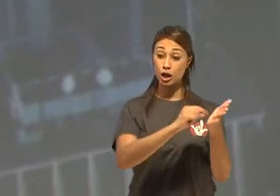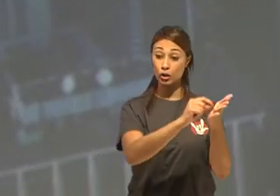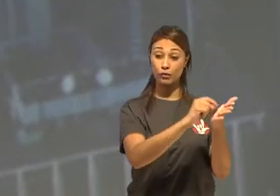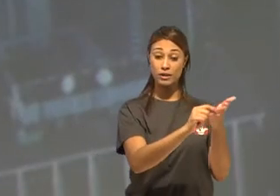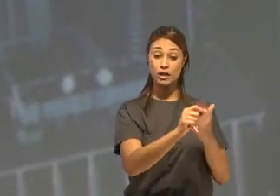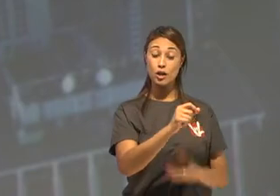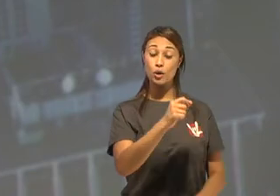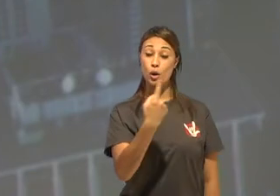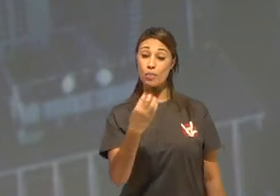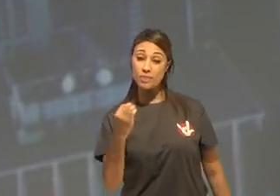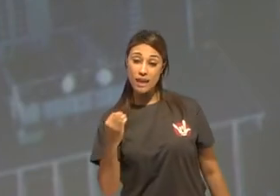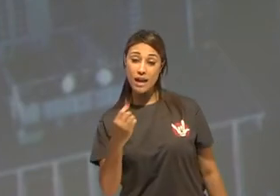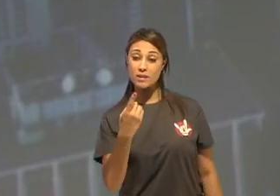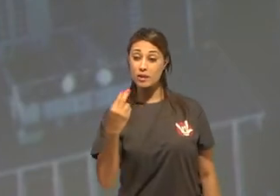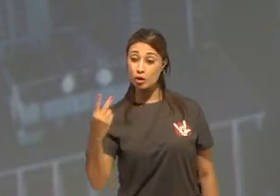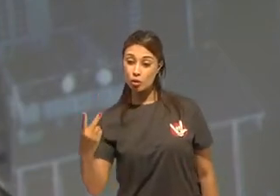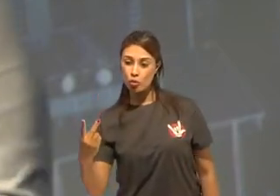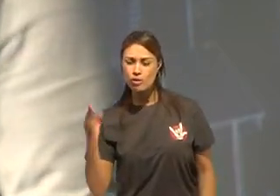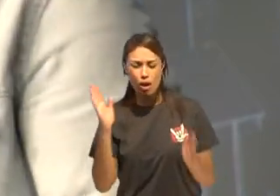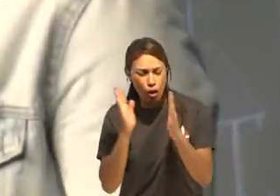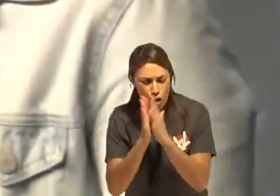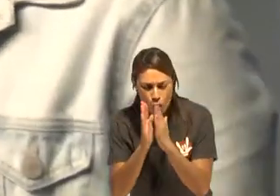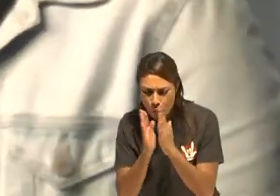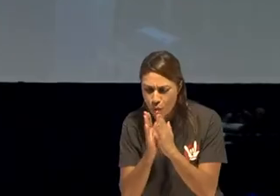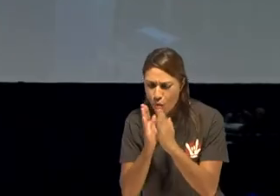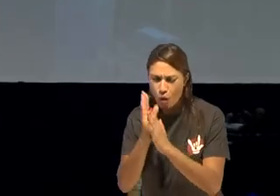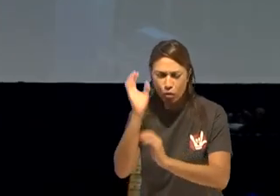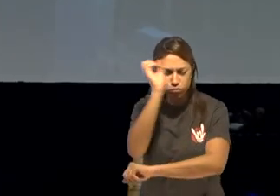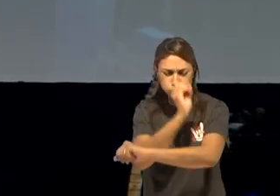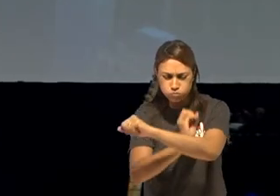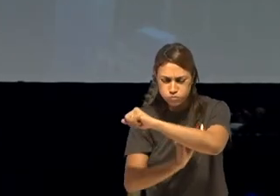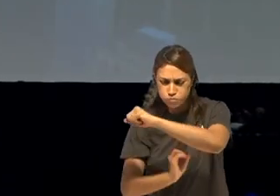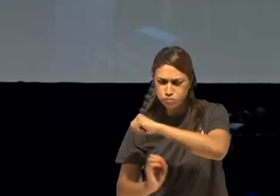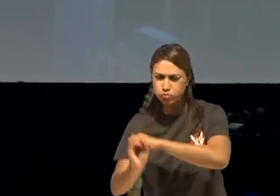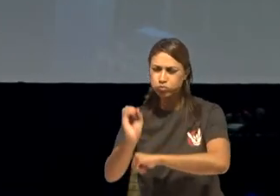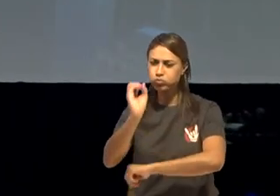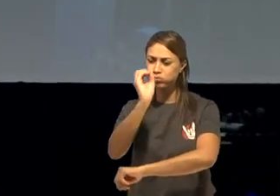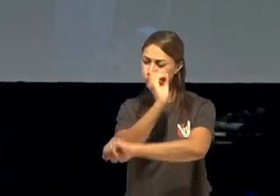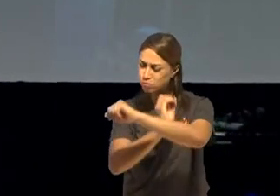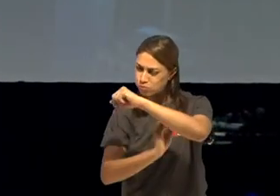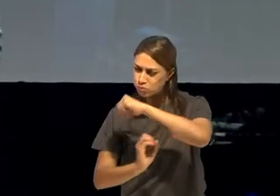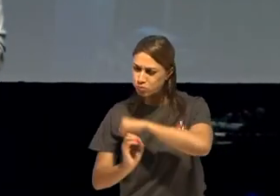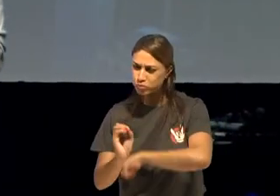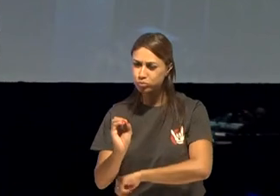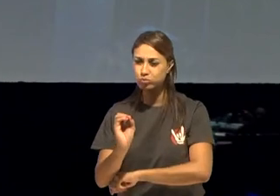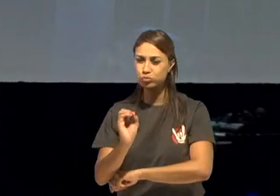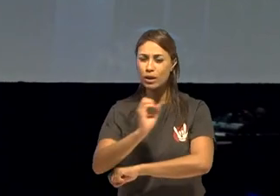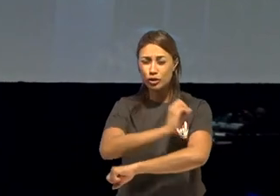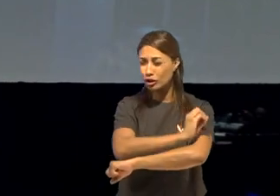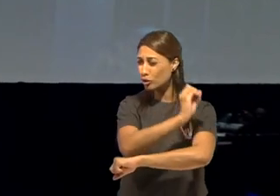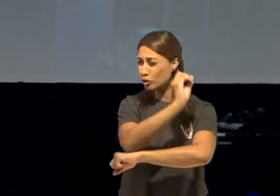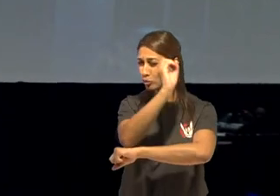eu oro dia e noite por vocês. Mas se eu fosse